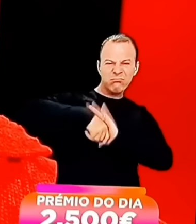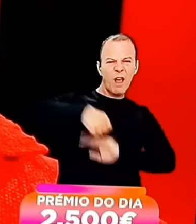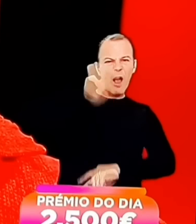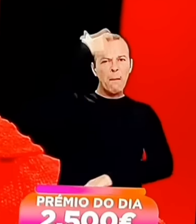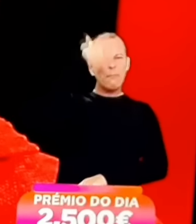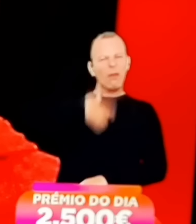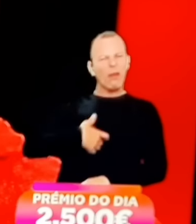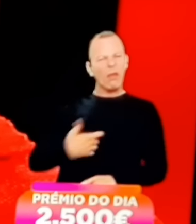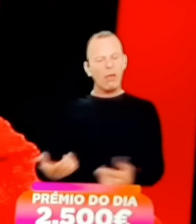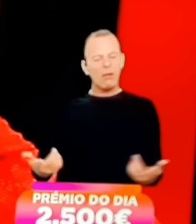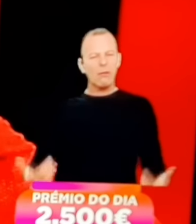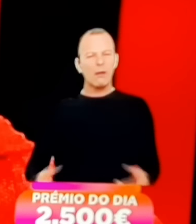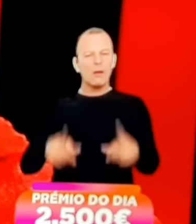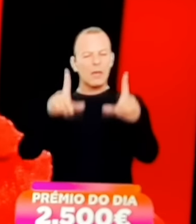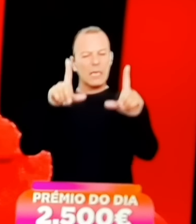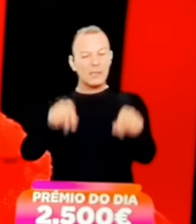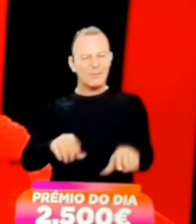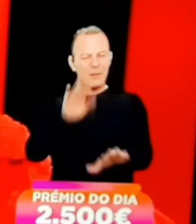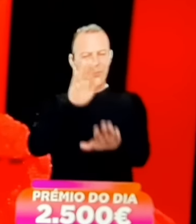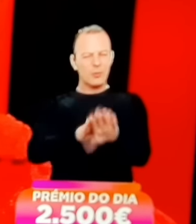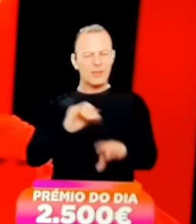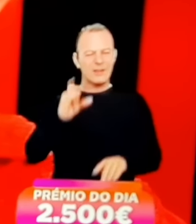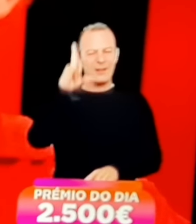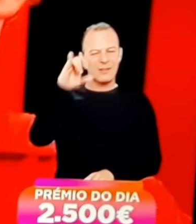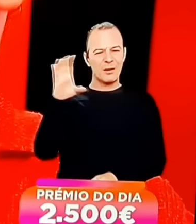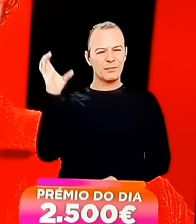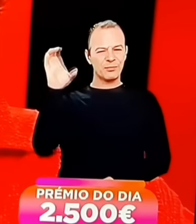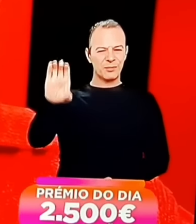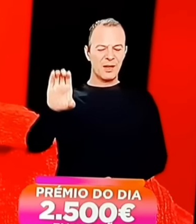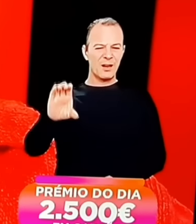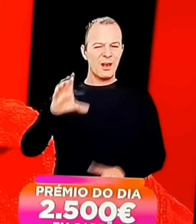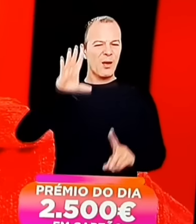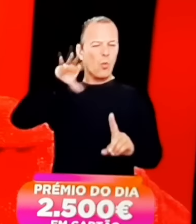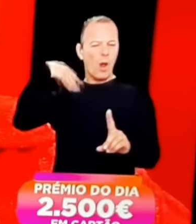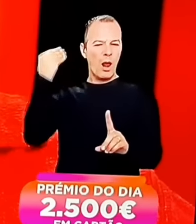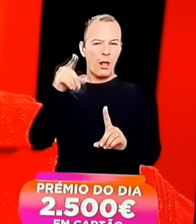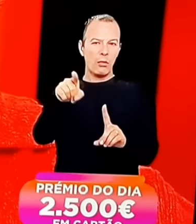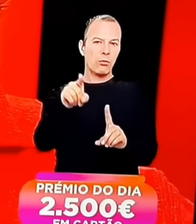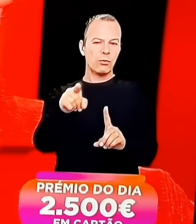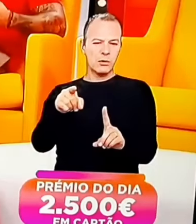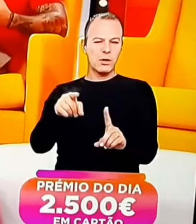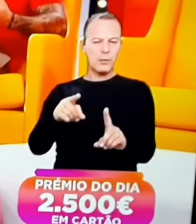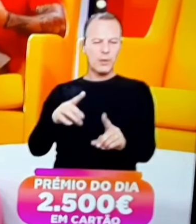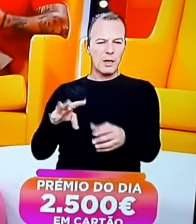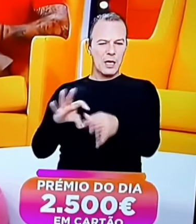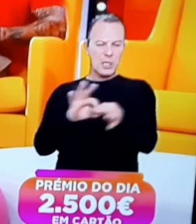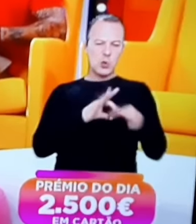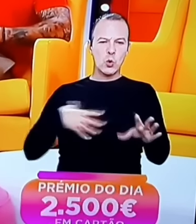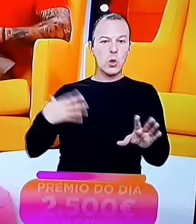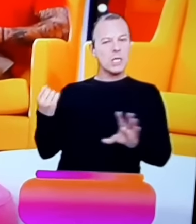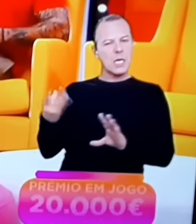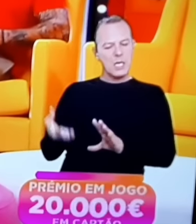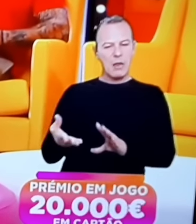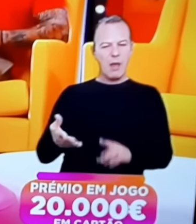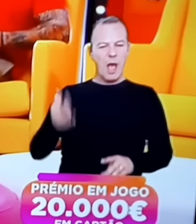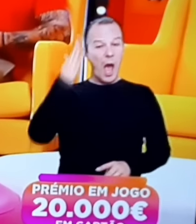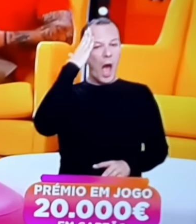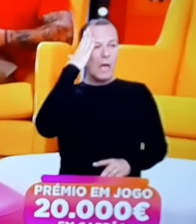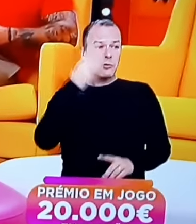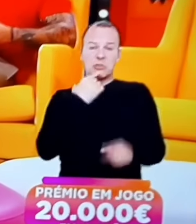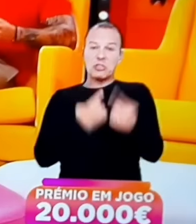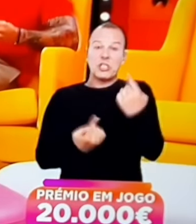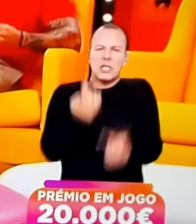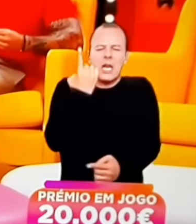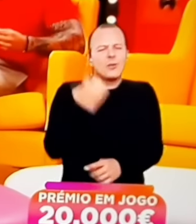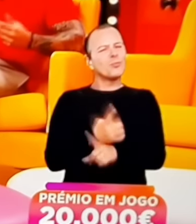depois também da sua publicação no Instagram, Cláudio, não sei se foi um ato de solidariedade pela Bárbara, também achei estranho por